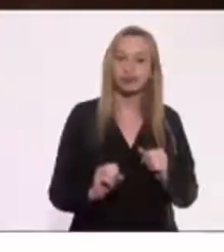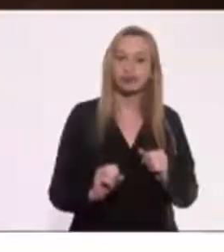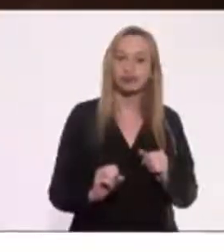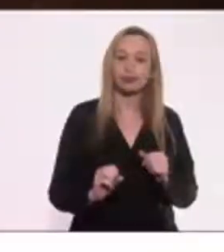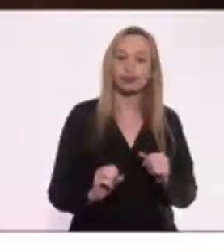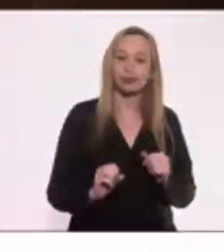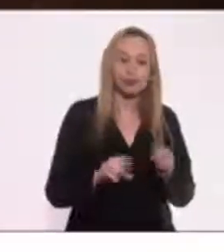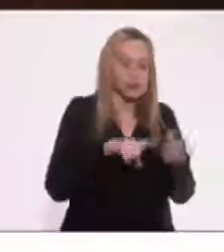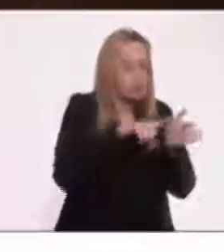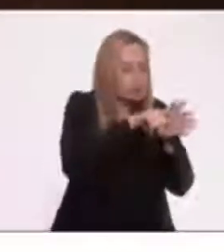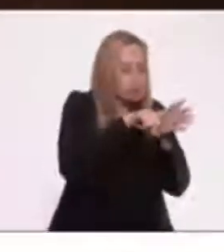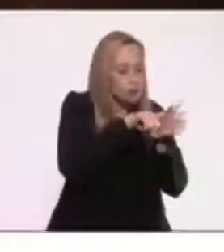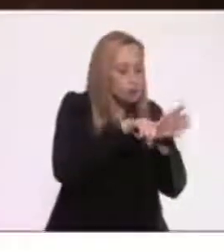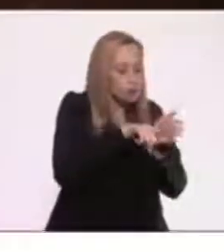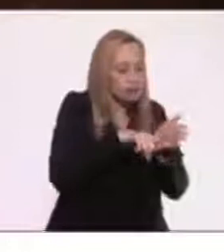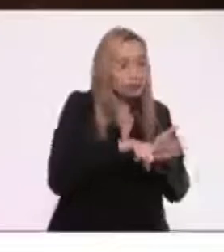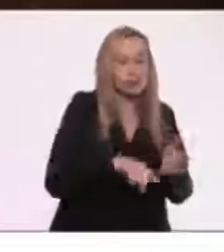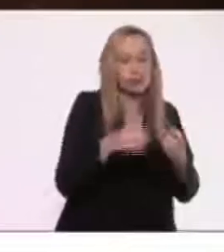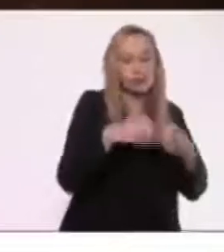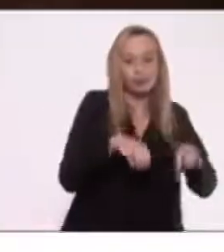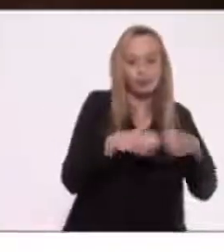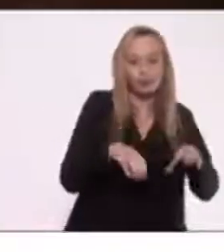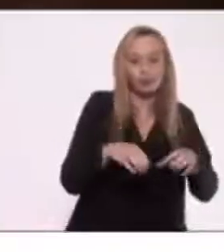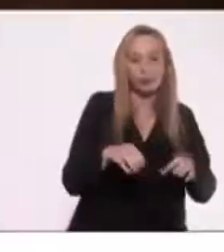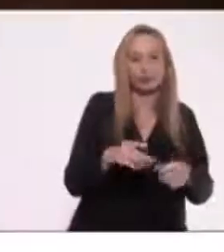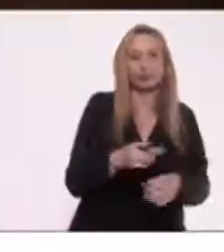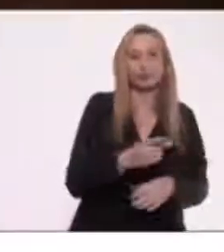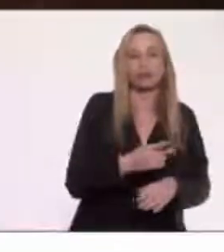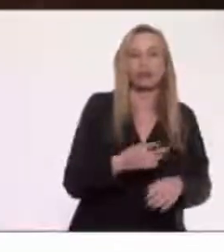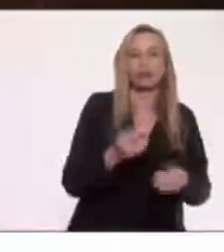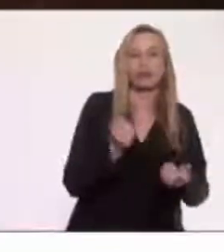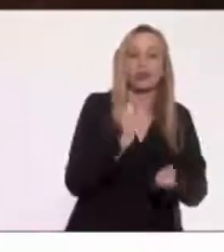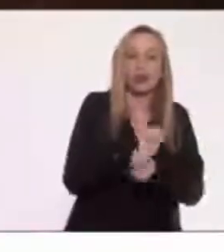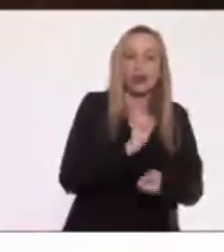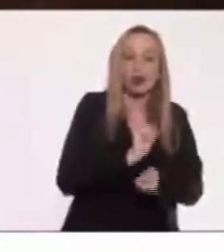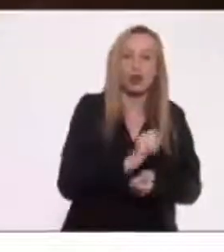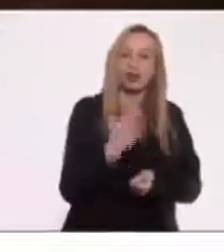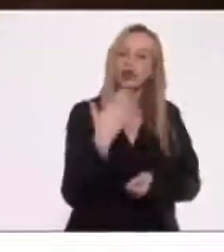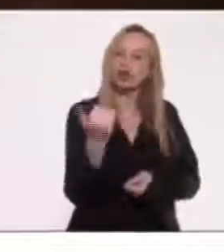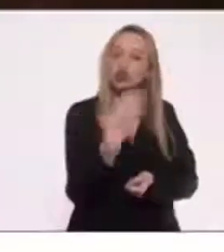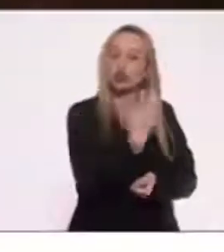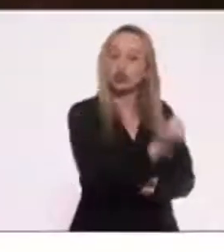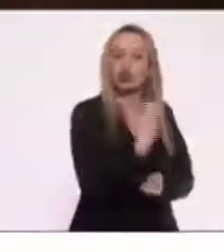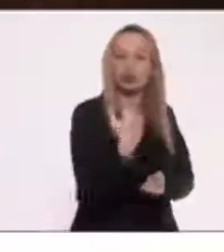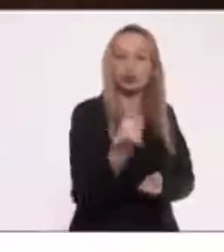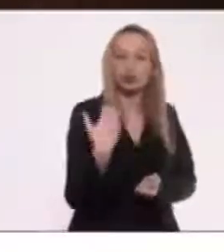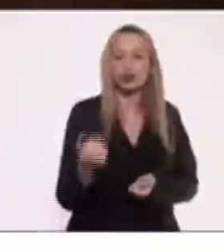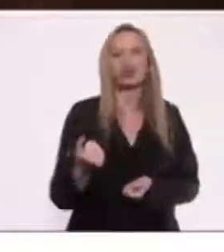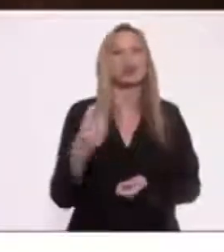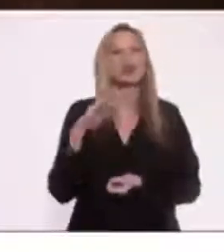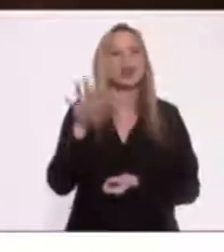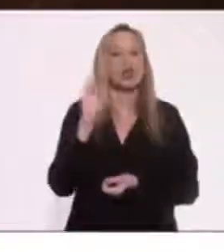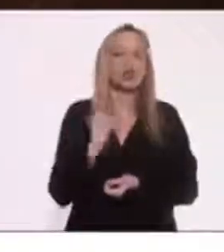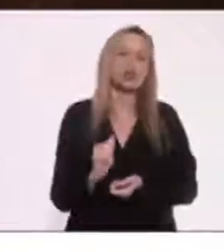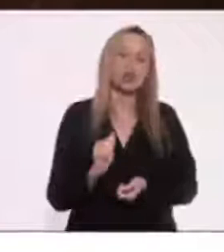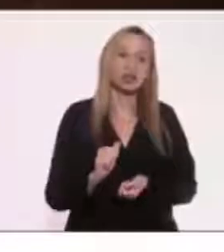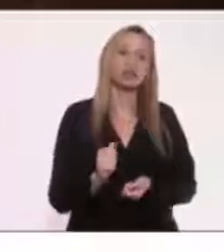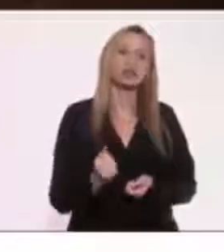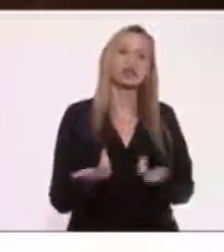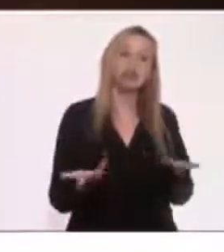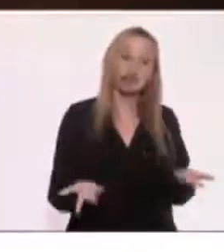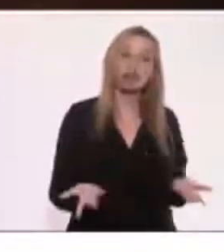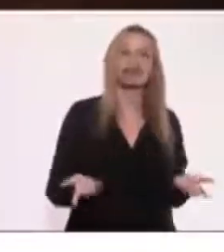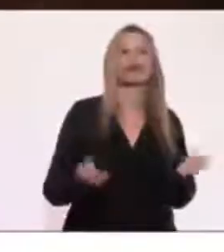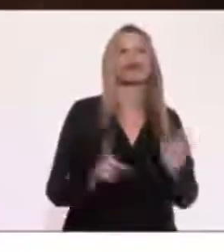concursos públicos que ainda aguardam o chamamento e aí esbarramos em algumas questões técnicas, eu diria, além, é óbvio, da